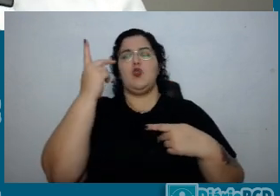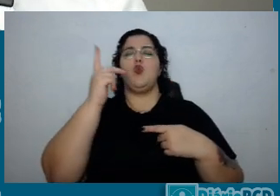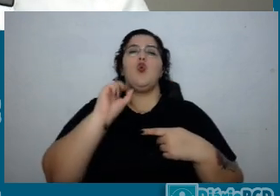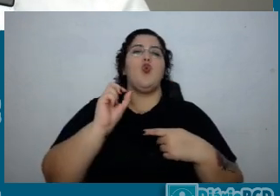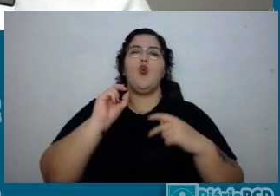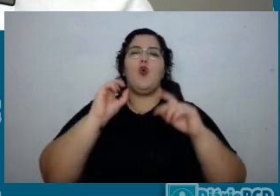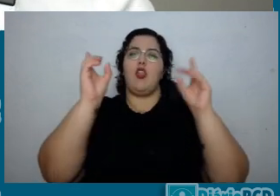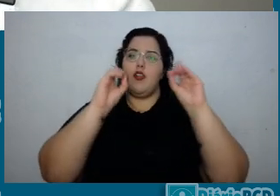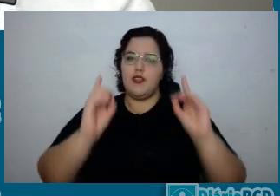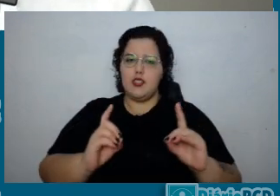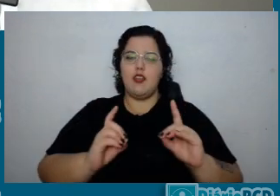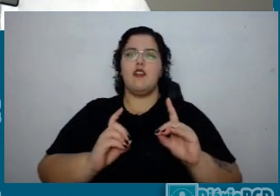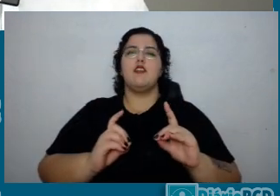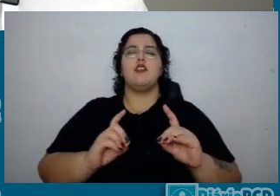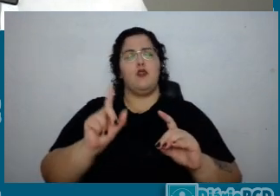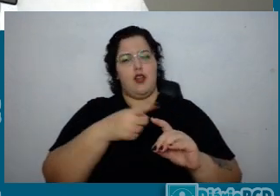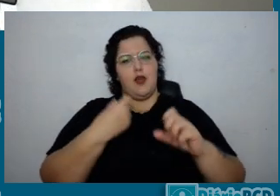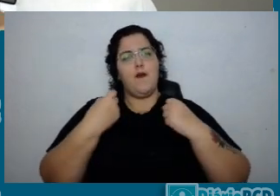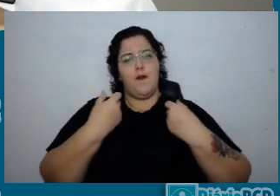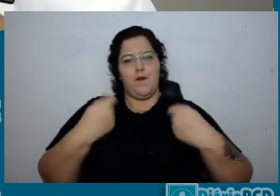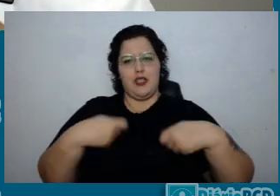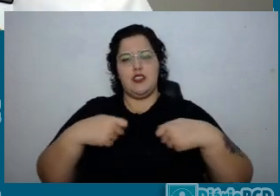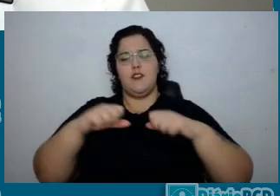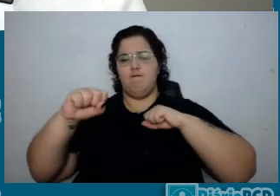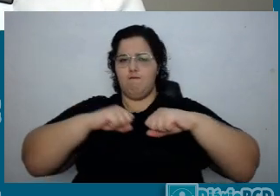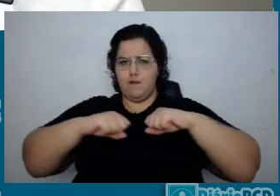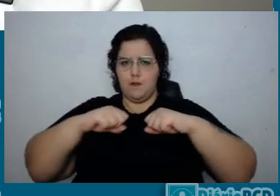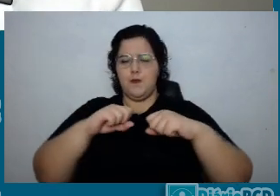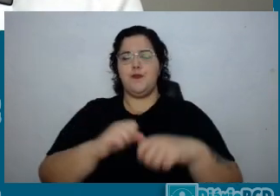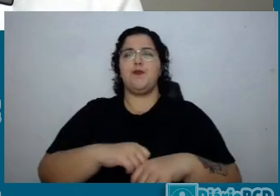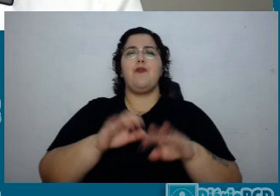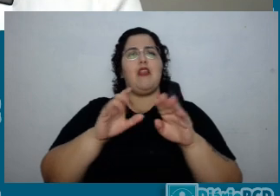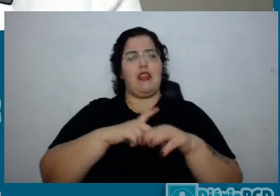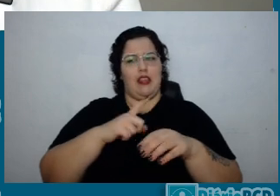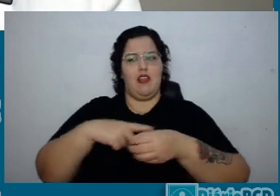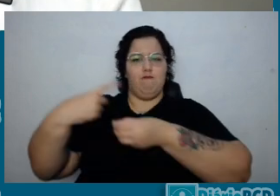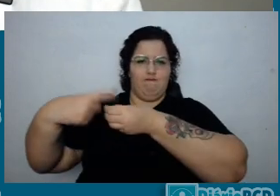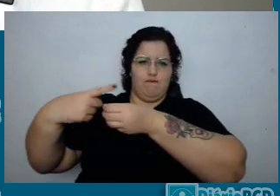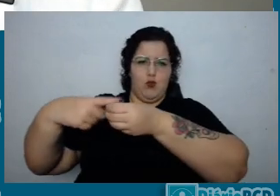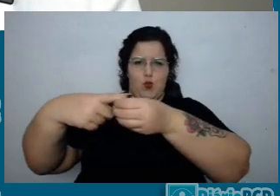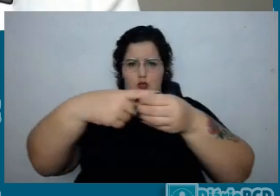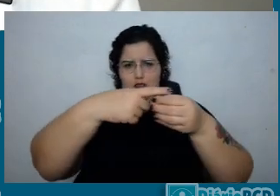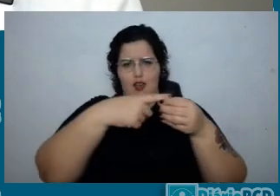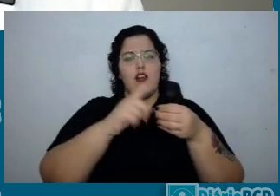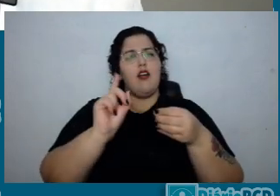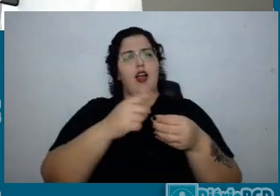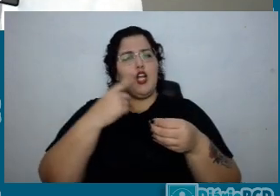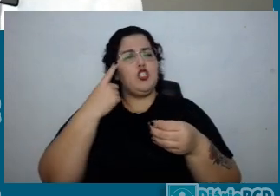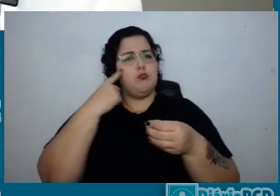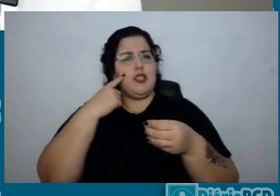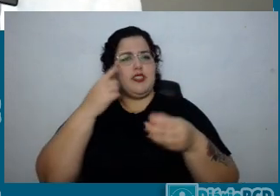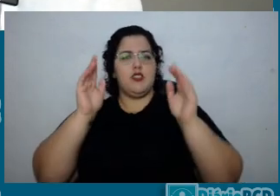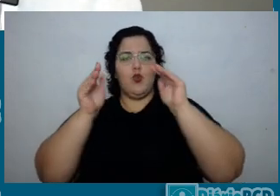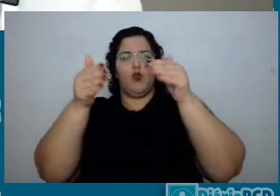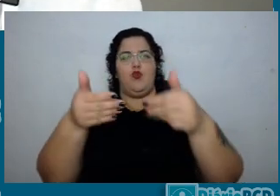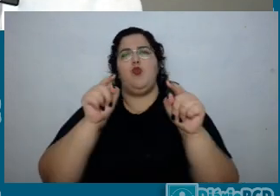também mobilizado. Falando nesses territórios, né, a gente tem, sim,